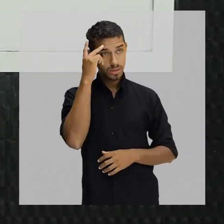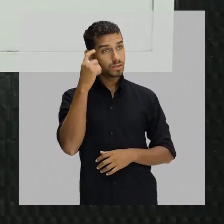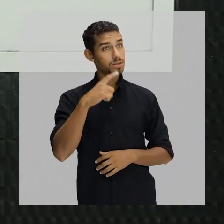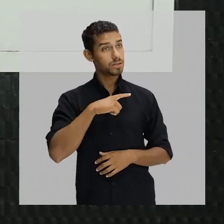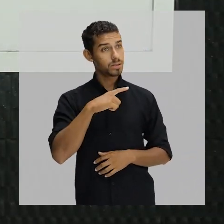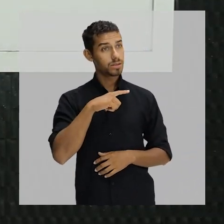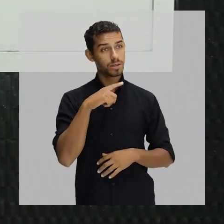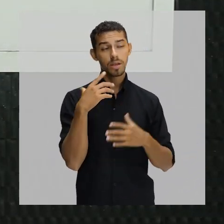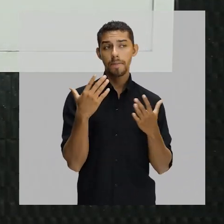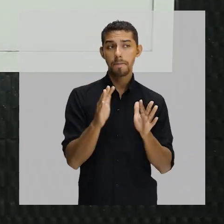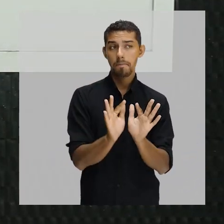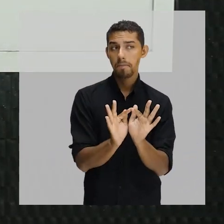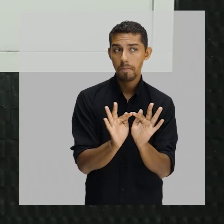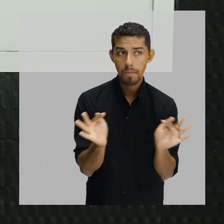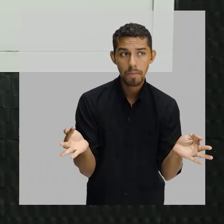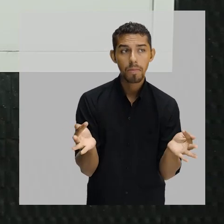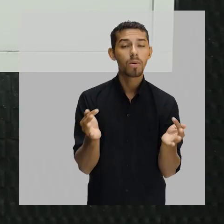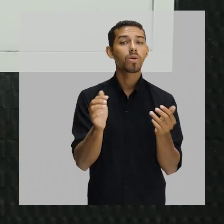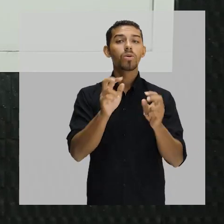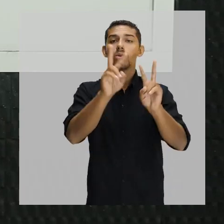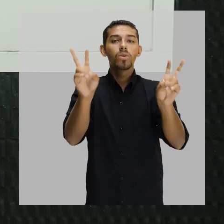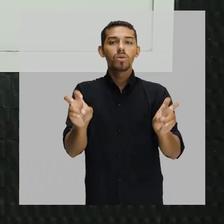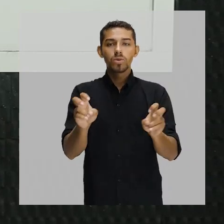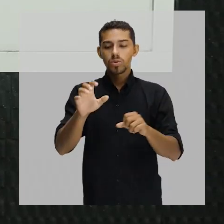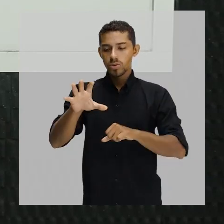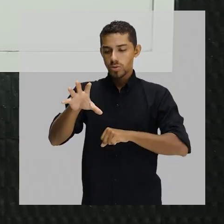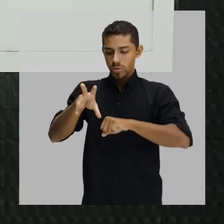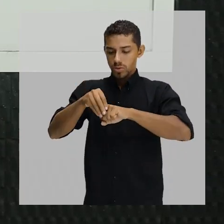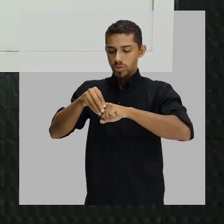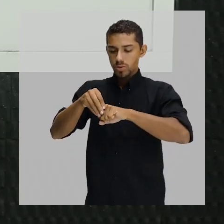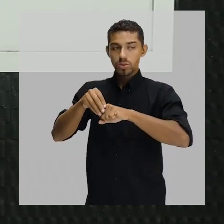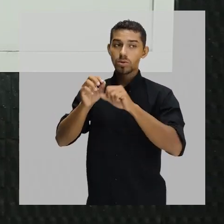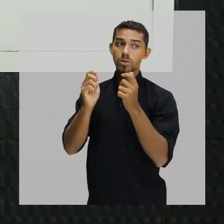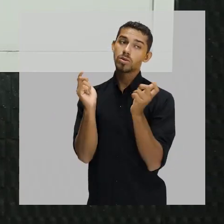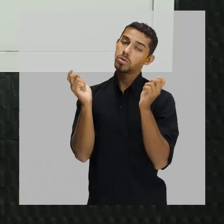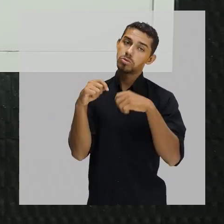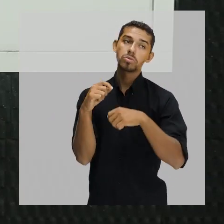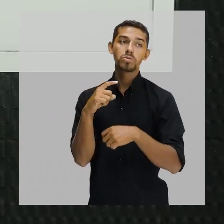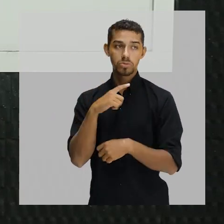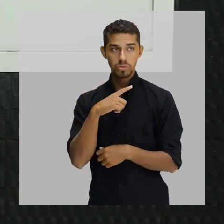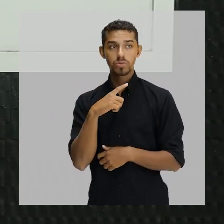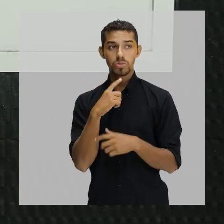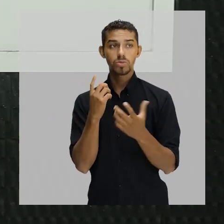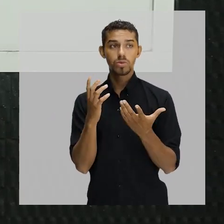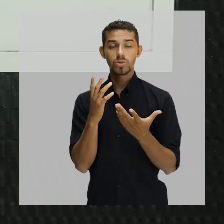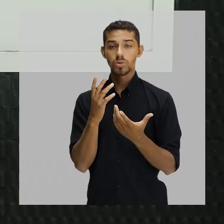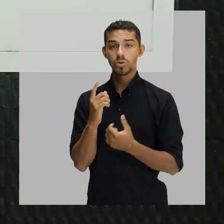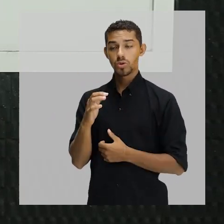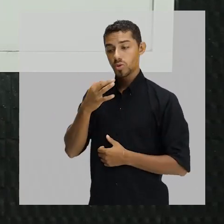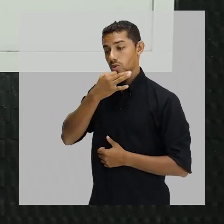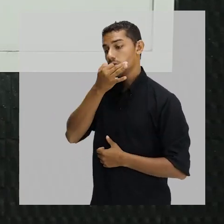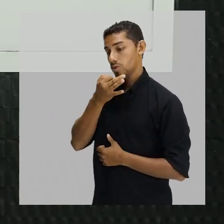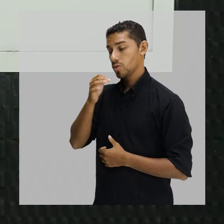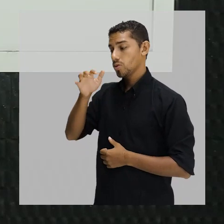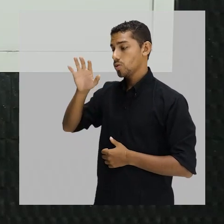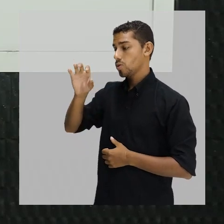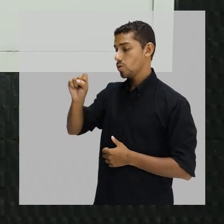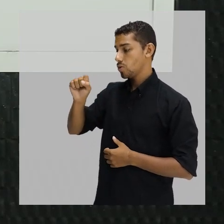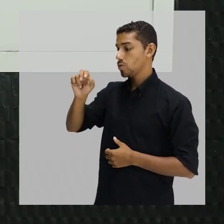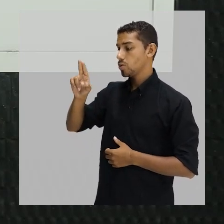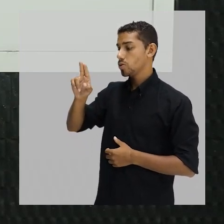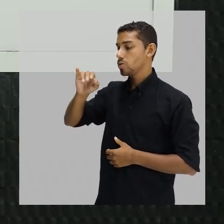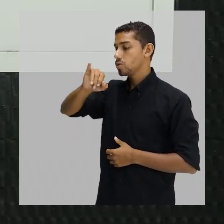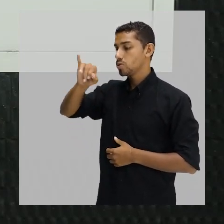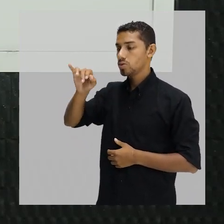básico chamado da relação de conhecimento, onde possuímos um sujeito,